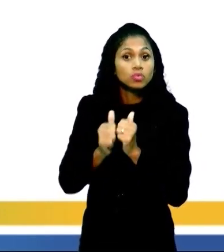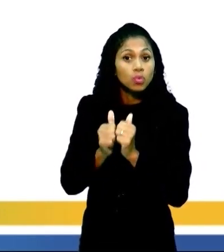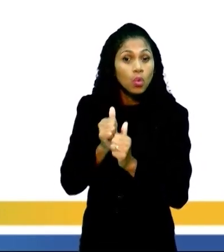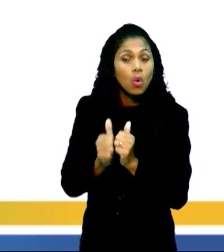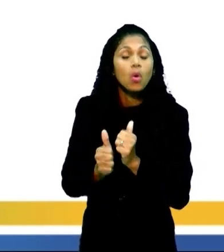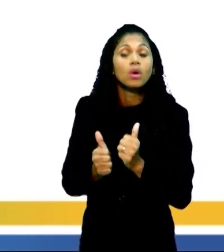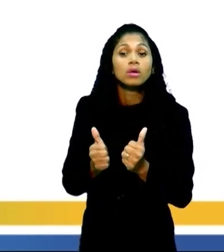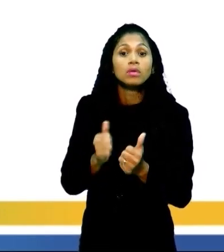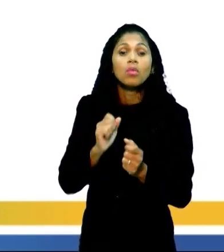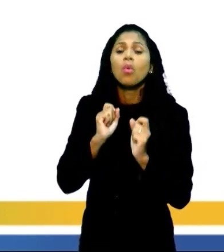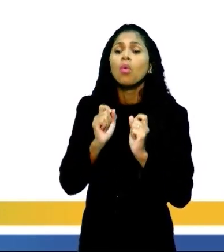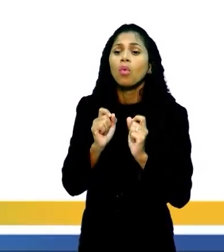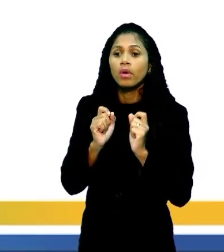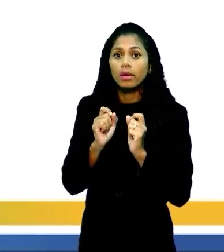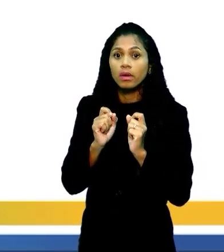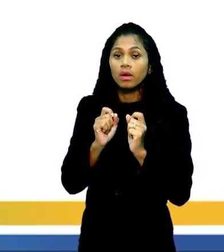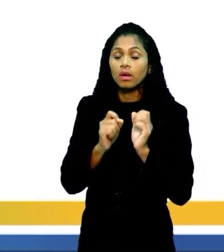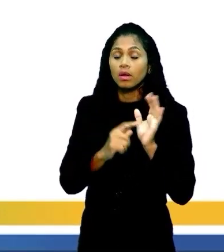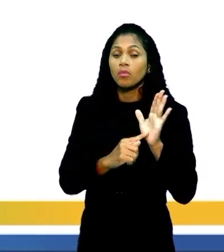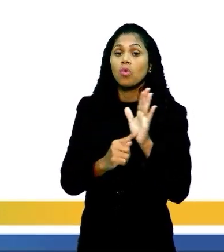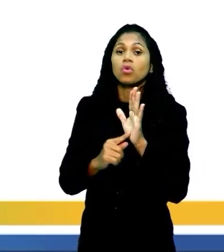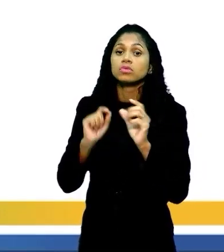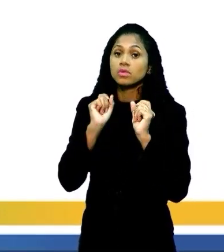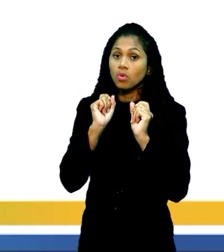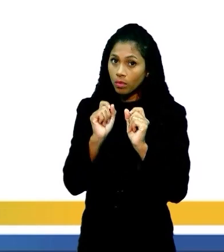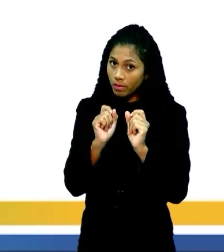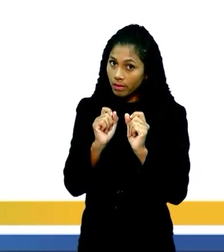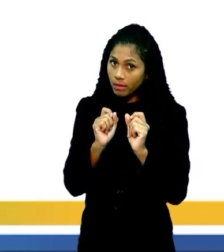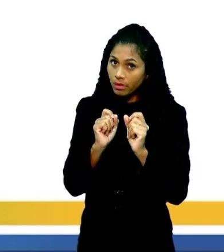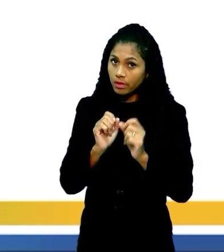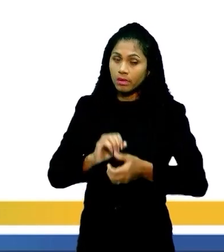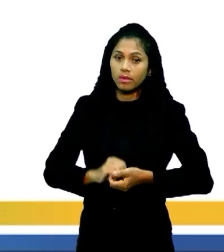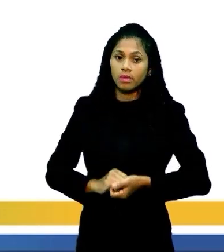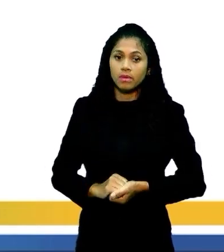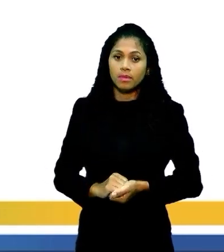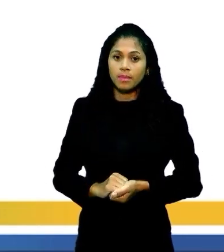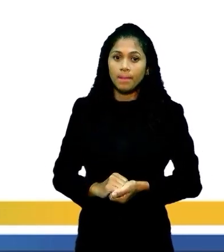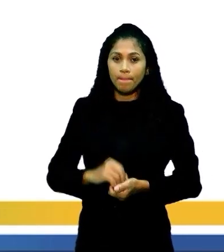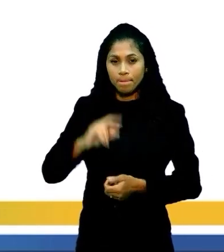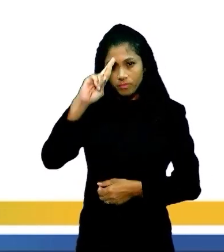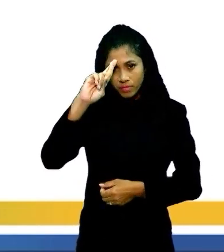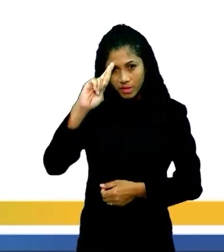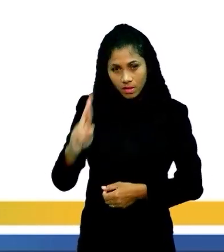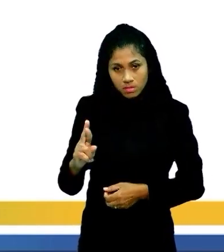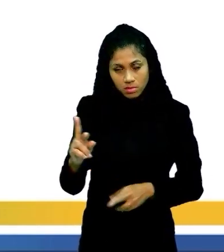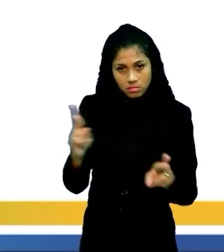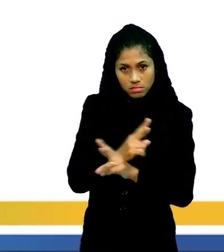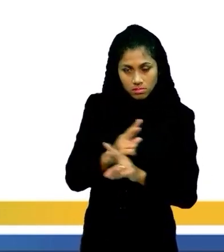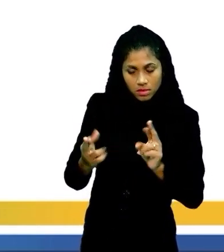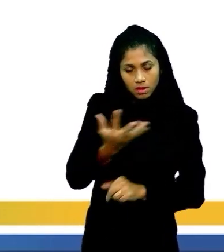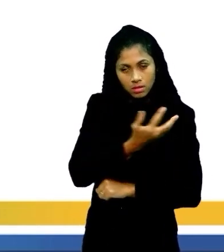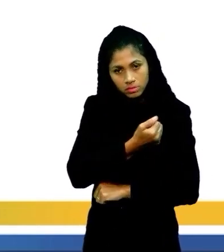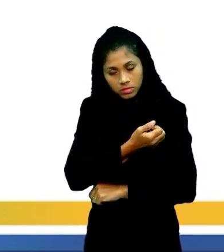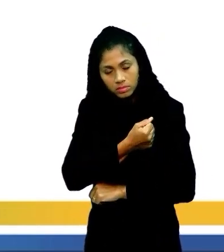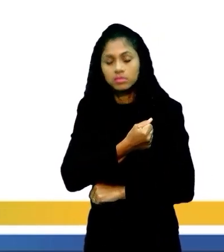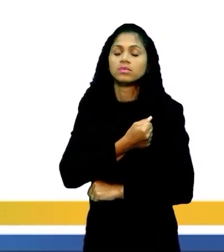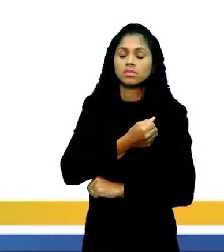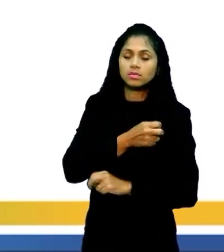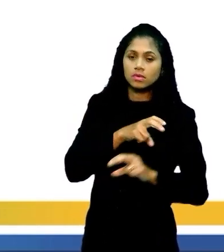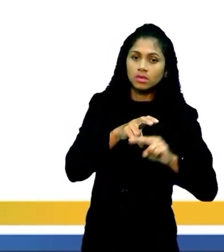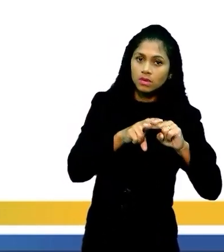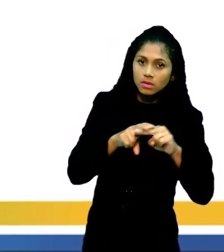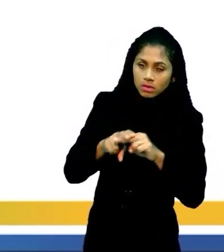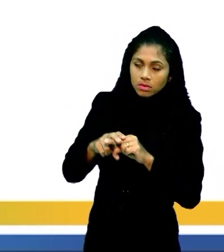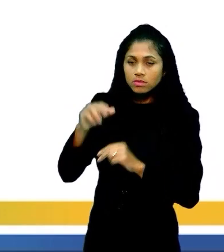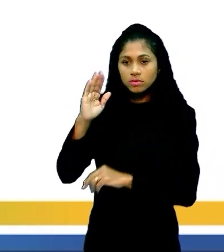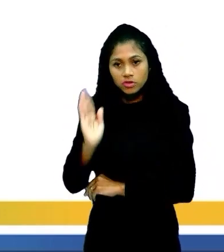considerado na imagem é. Aí a gente vê aqui, a razão entre o número de assentos já vendidos e o